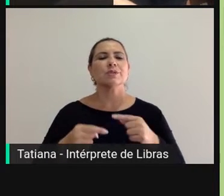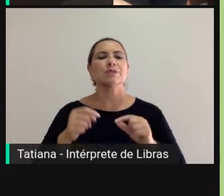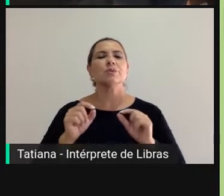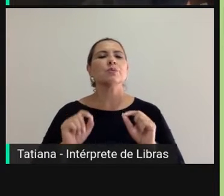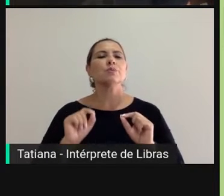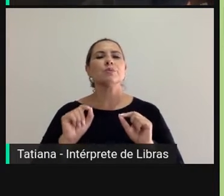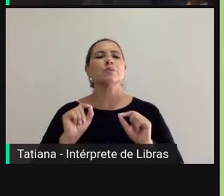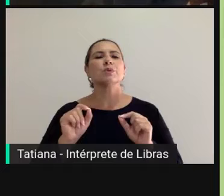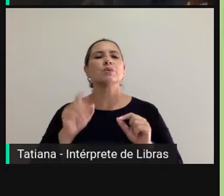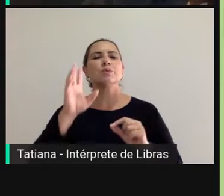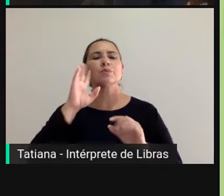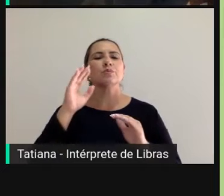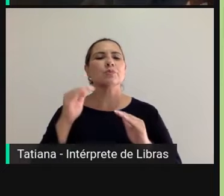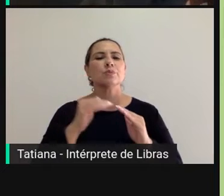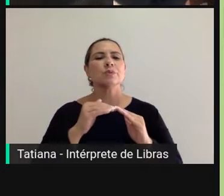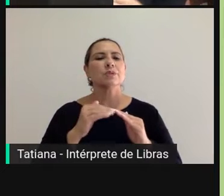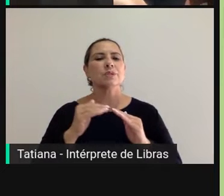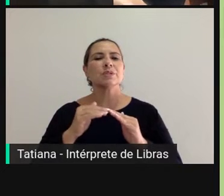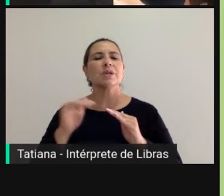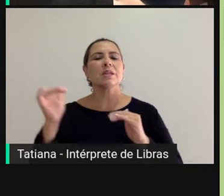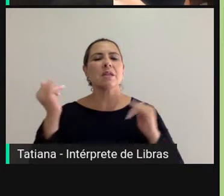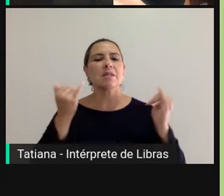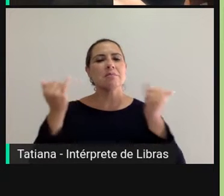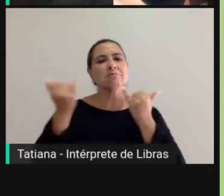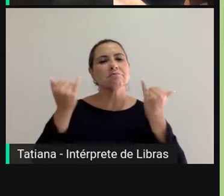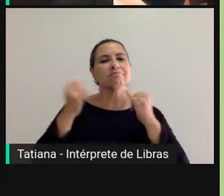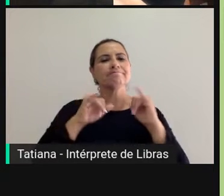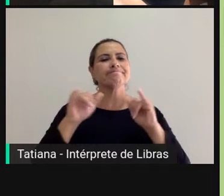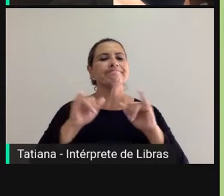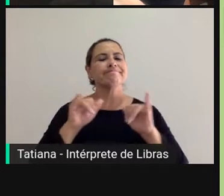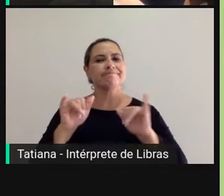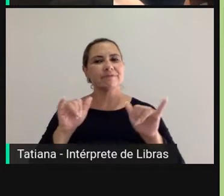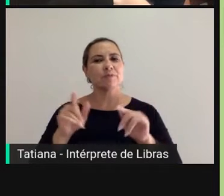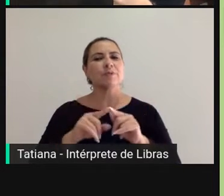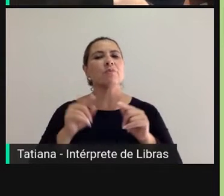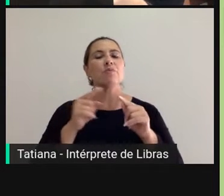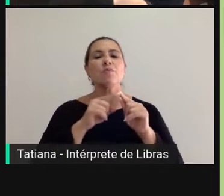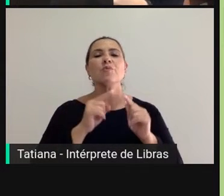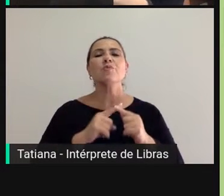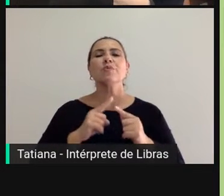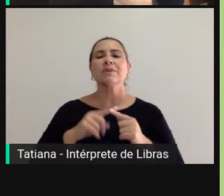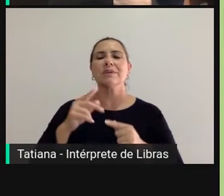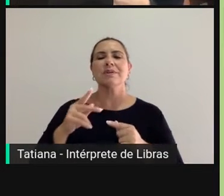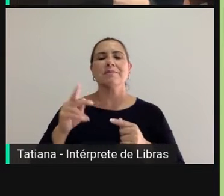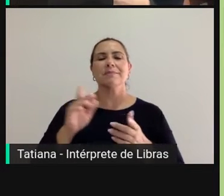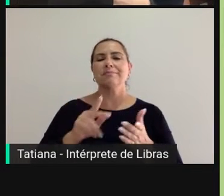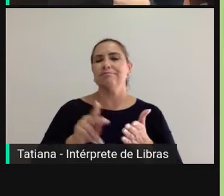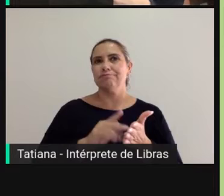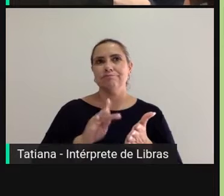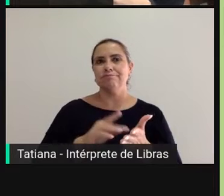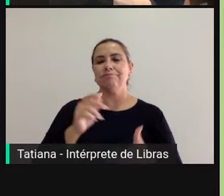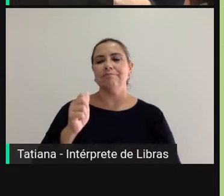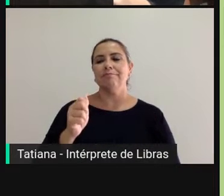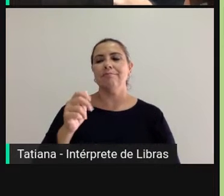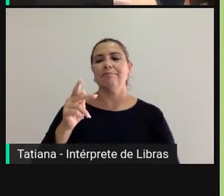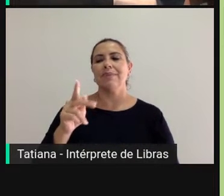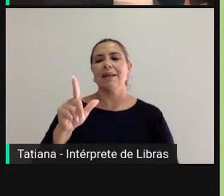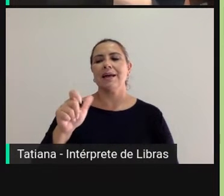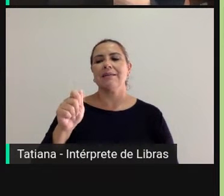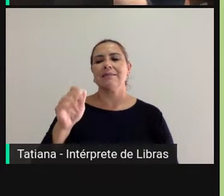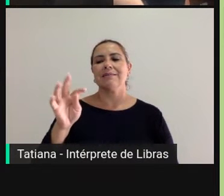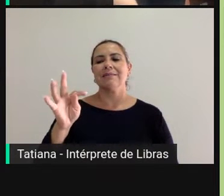essa assimetria informacional, uma vez que basicamente essas plataformas, a internet hoje, funciona a partir de